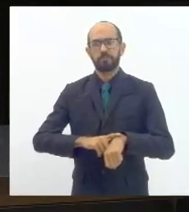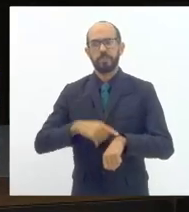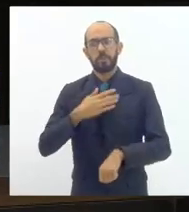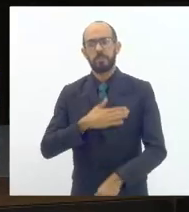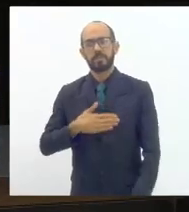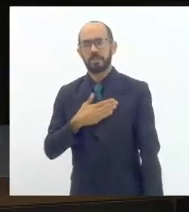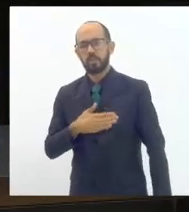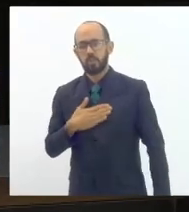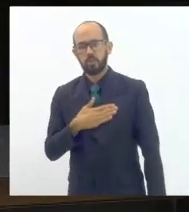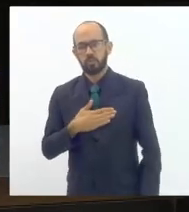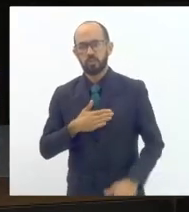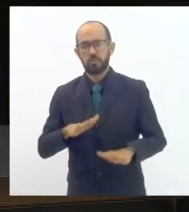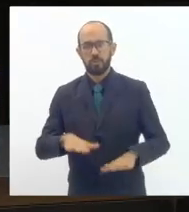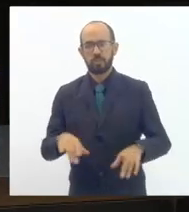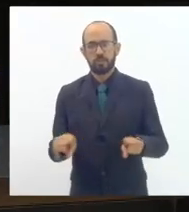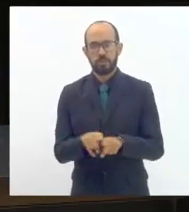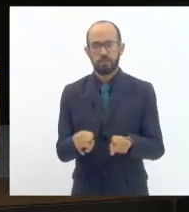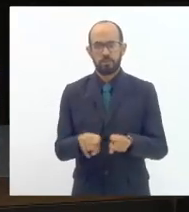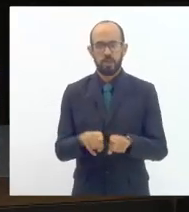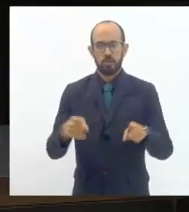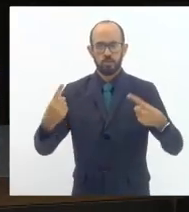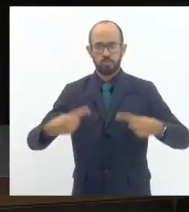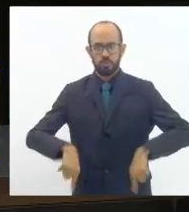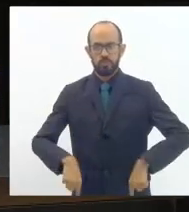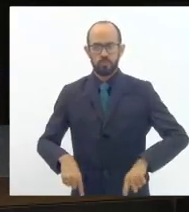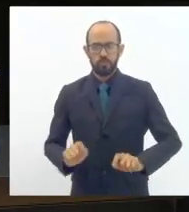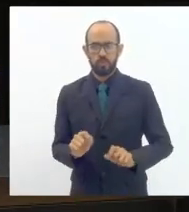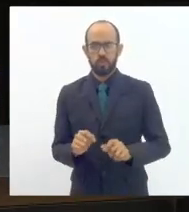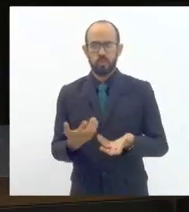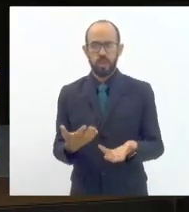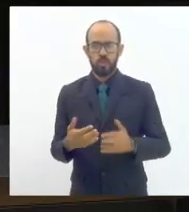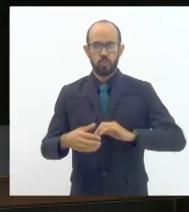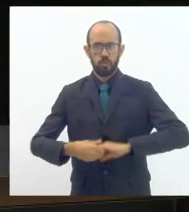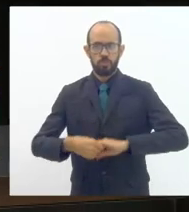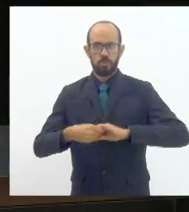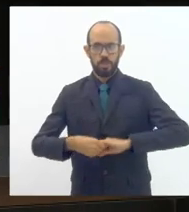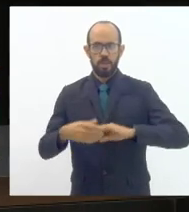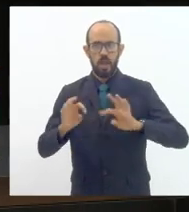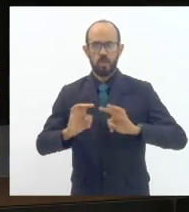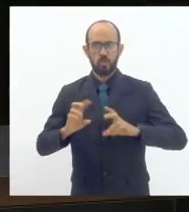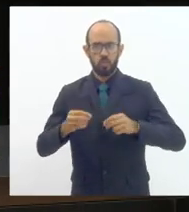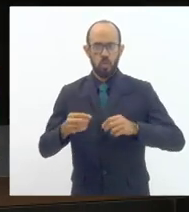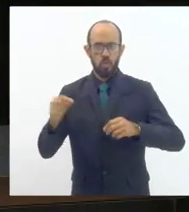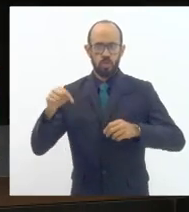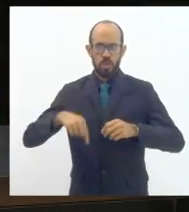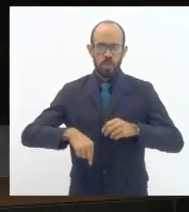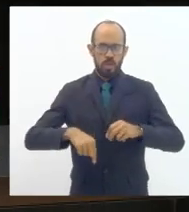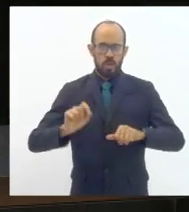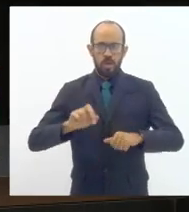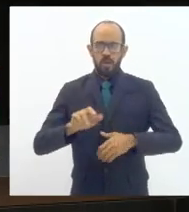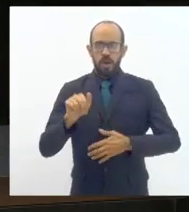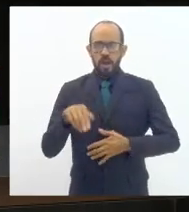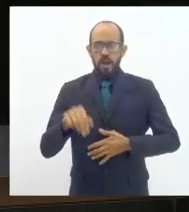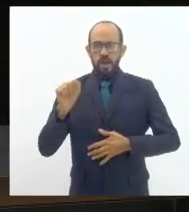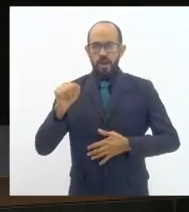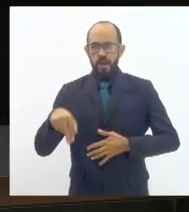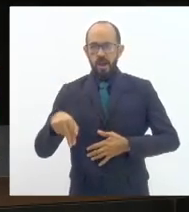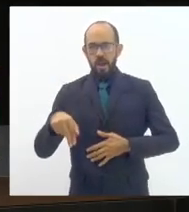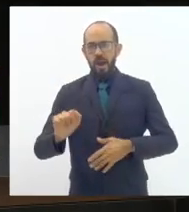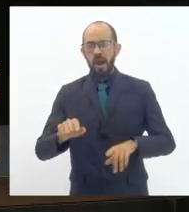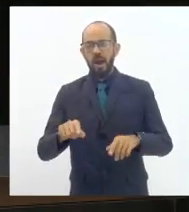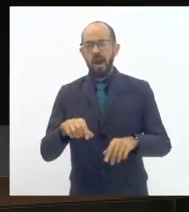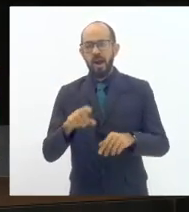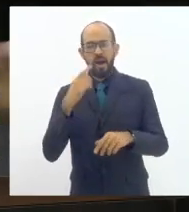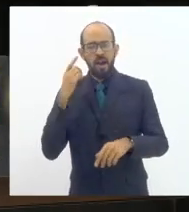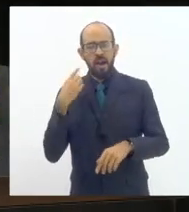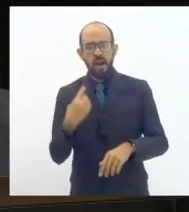prazeroso, mas também muito desafiador. Gostaria de saudar a todos presentes aqui na mesa, o deputado Renan Ferreirinha, a deputada Dani,